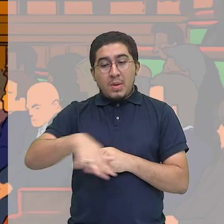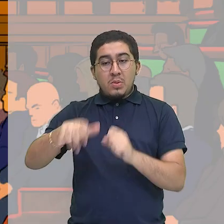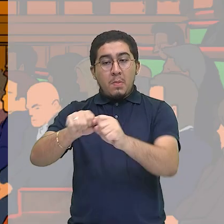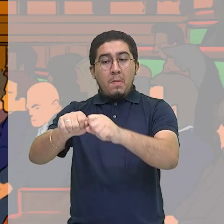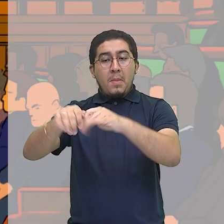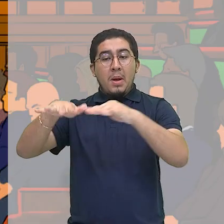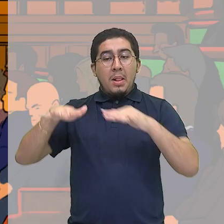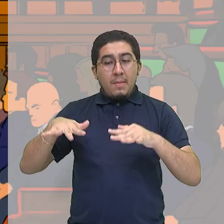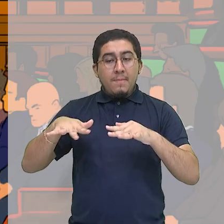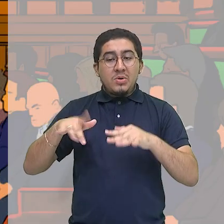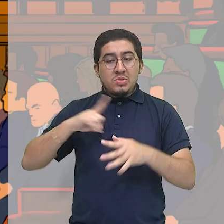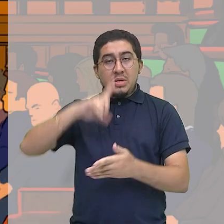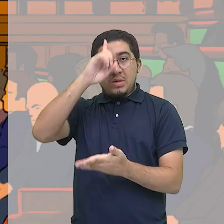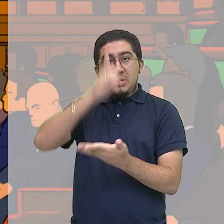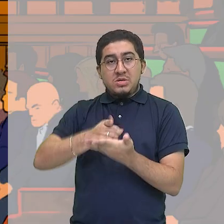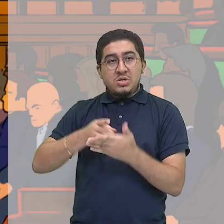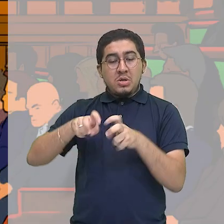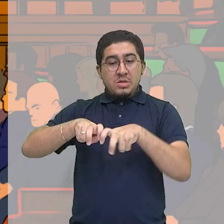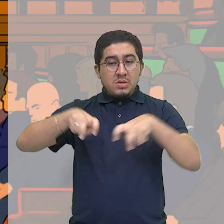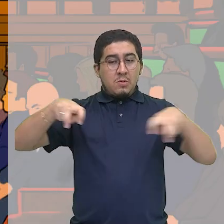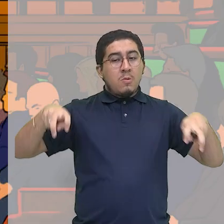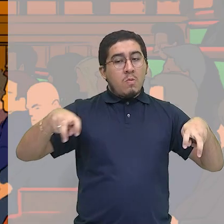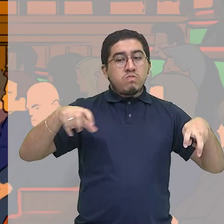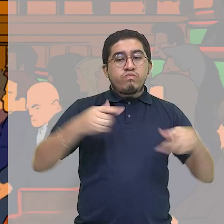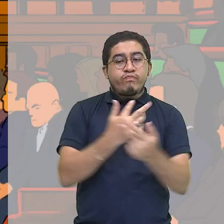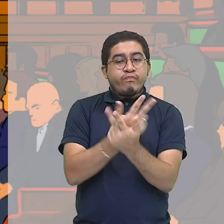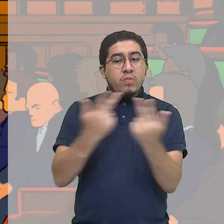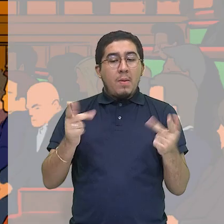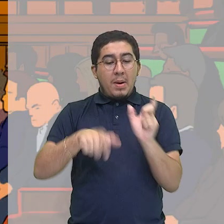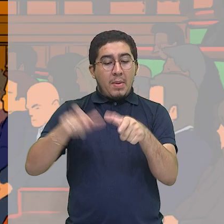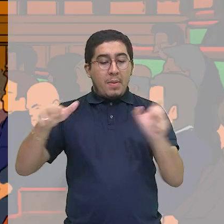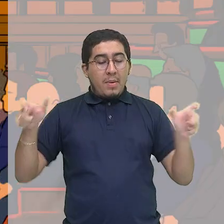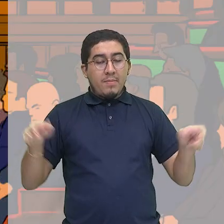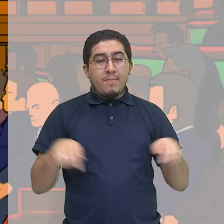para as suas decisões. Outro sistema de governo,